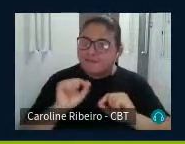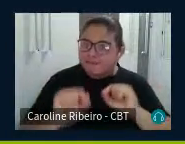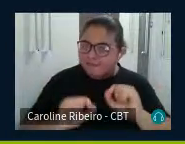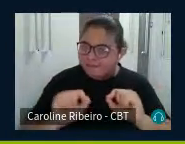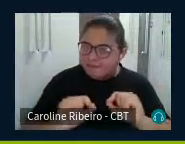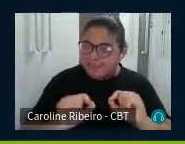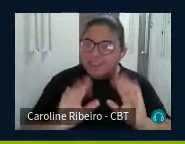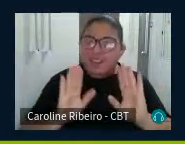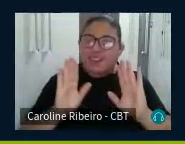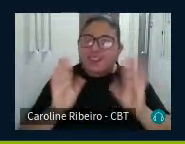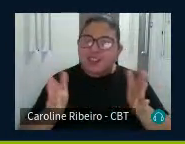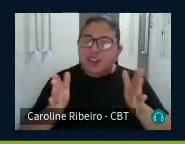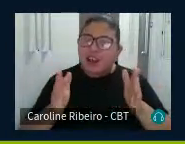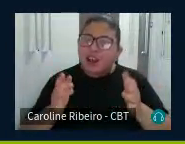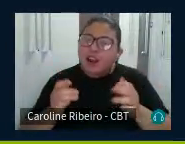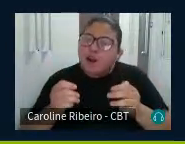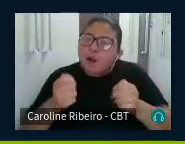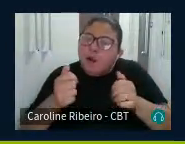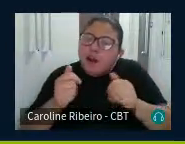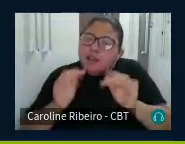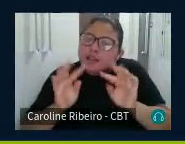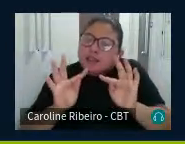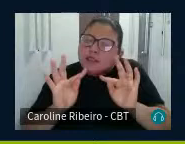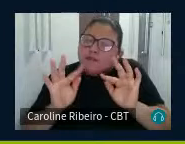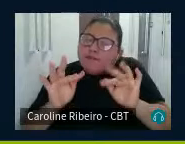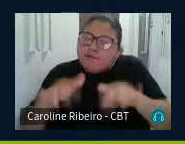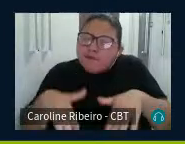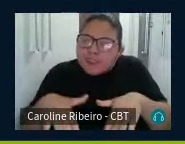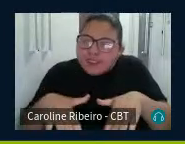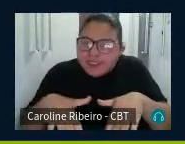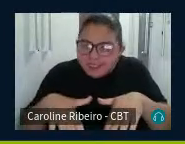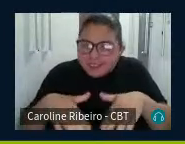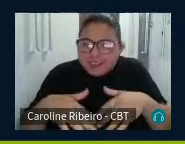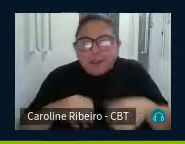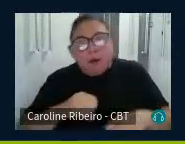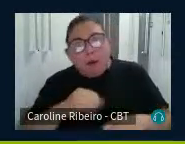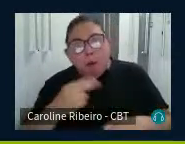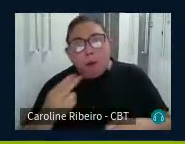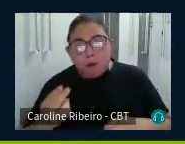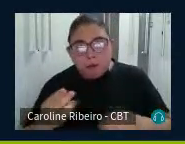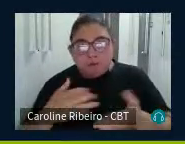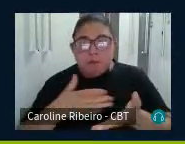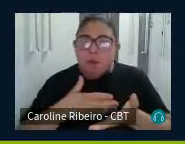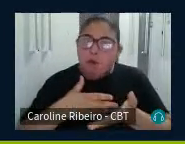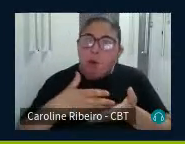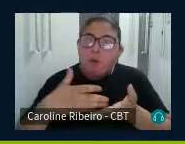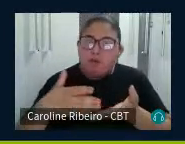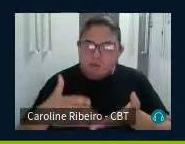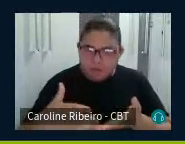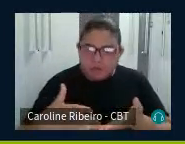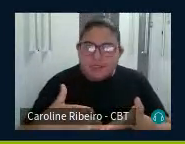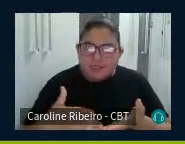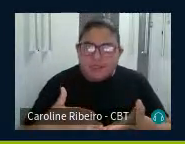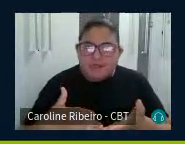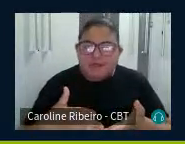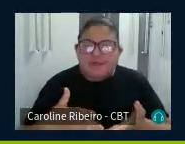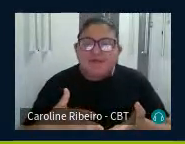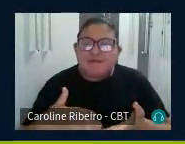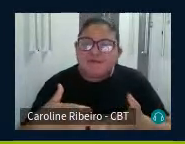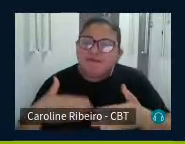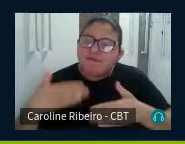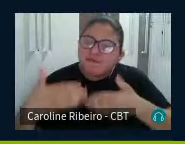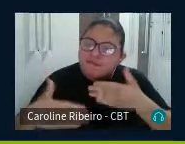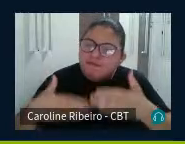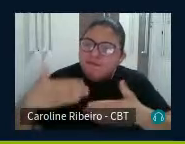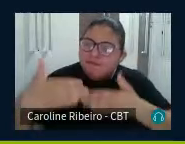estamos chegando ao final ou ao começo, depende de que perspectiva a gente veja,